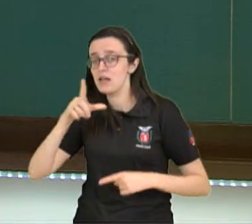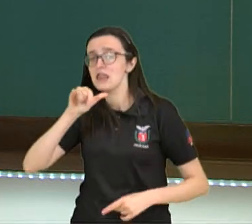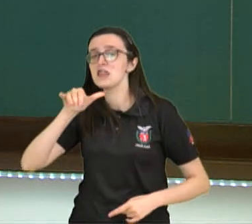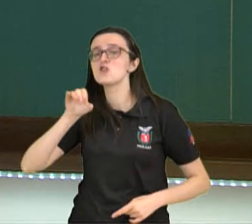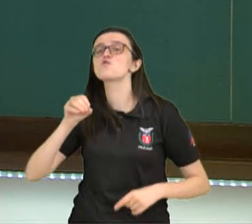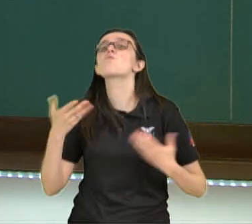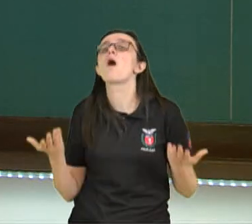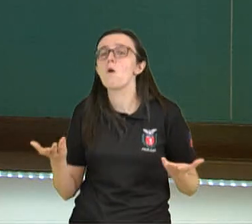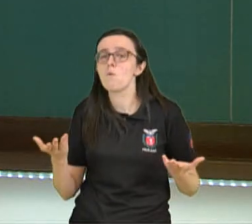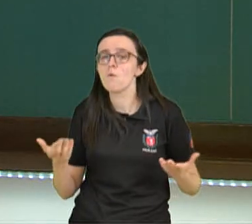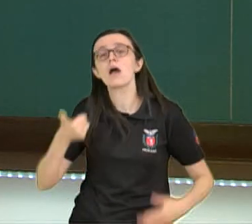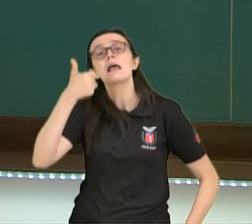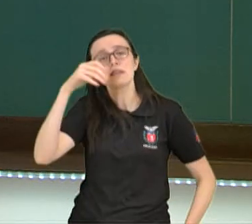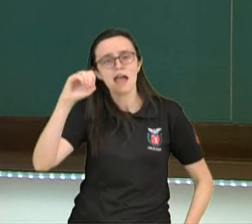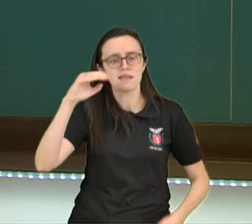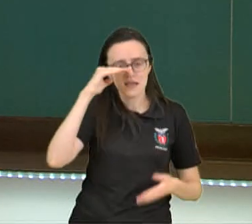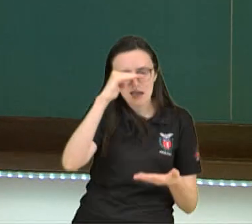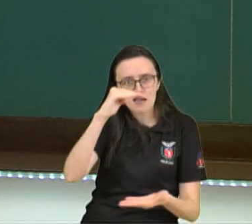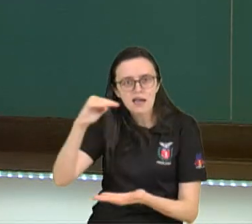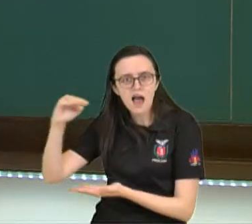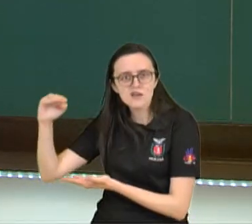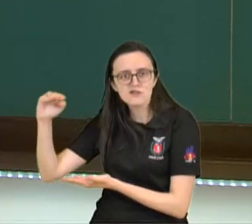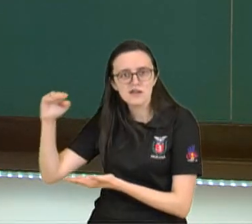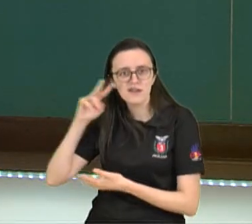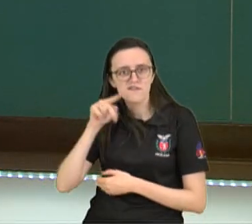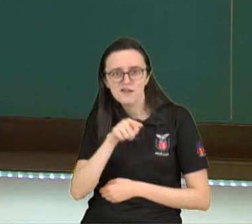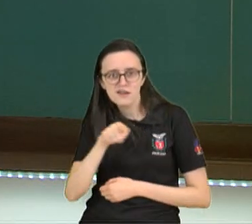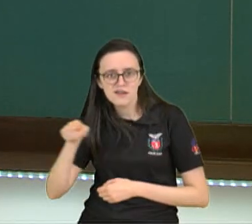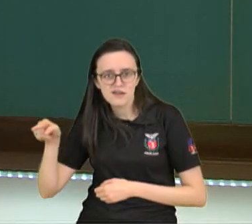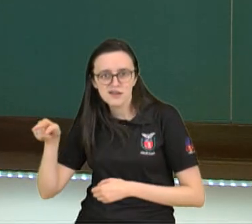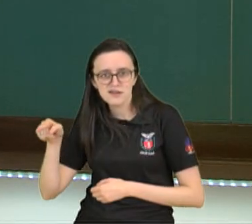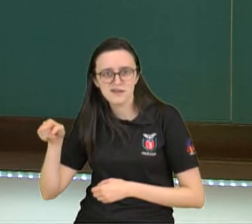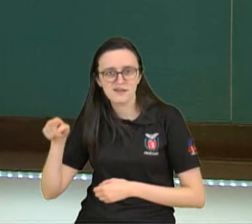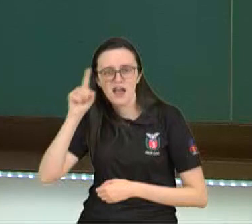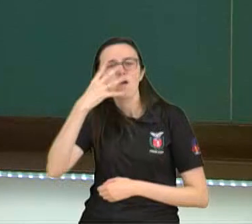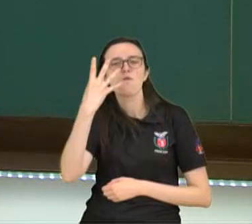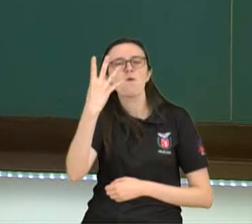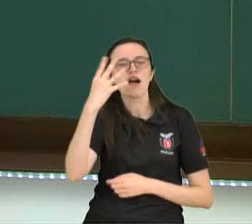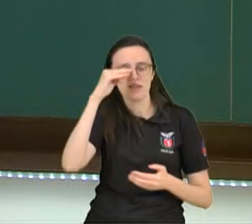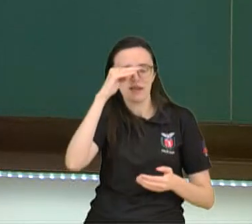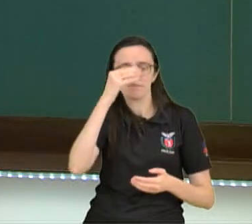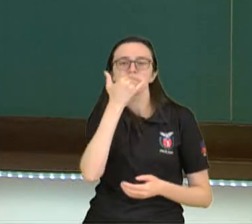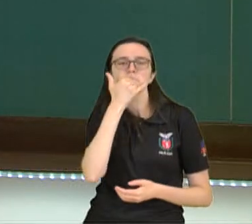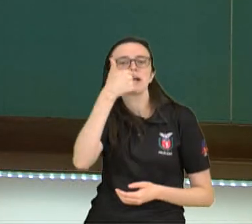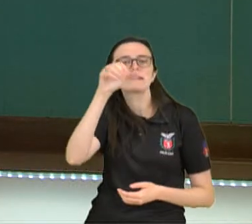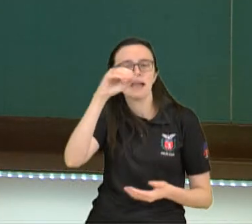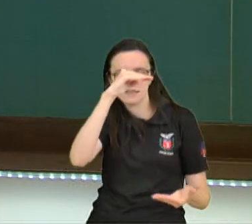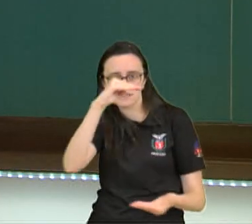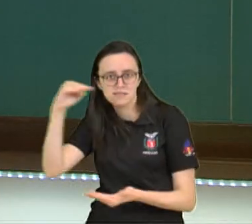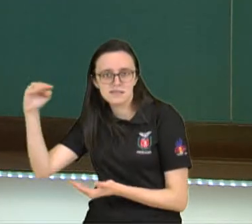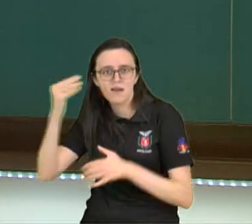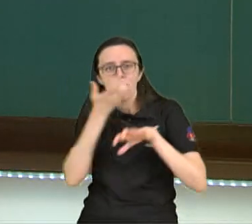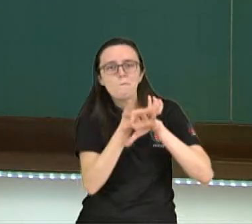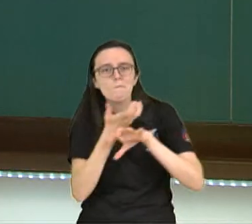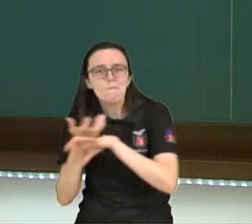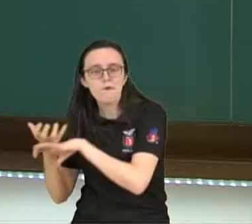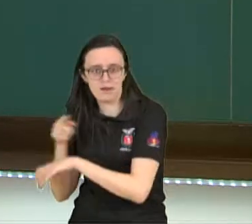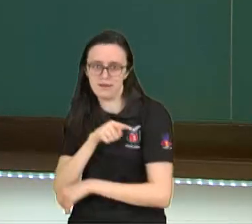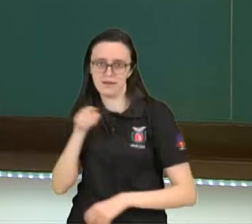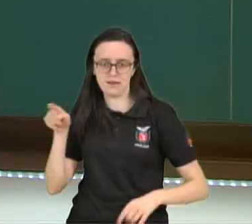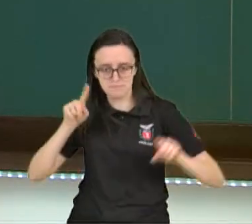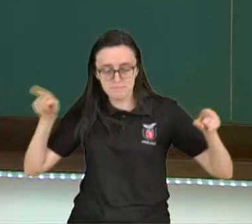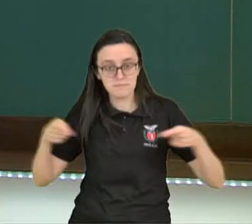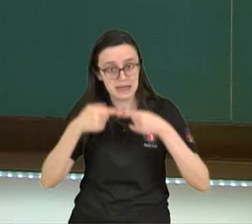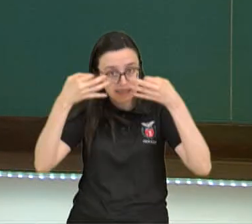Ele produziu 10 caixas de papelão lá, Tetra Brick. Então, isso que você tem que fazer. Anota lá